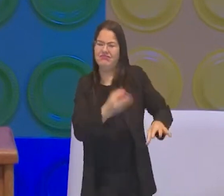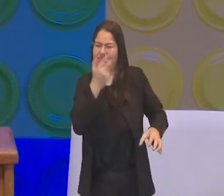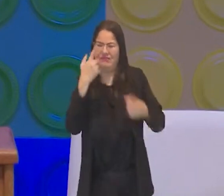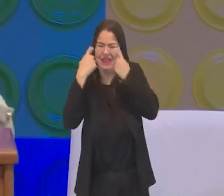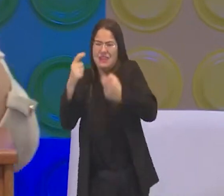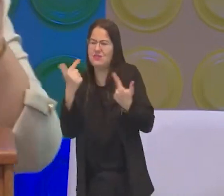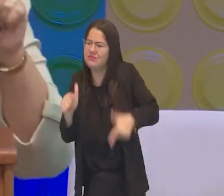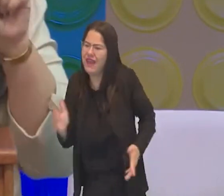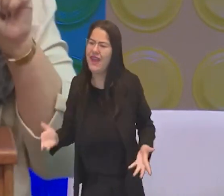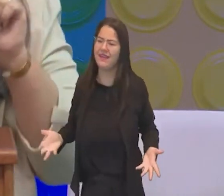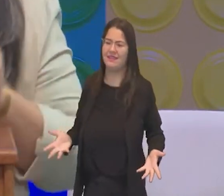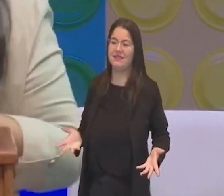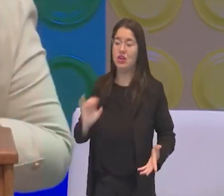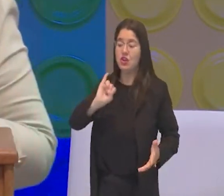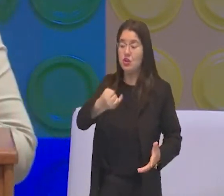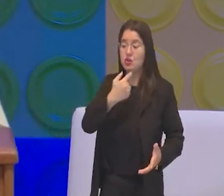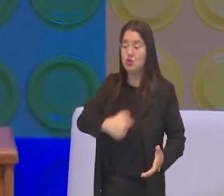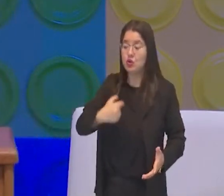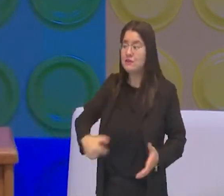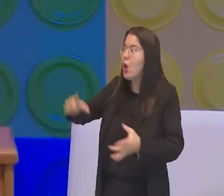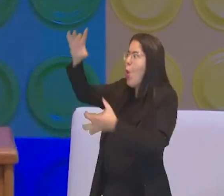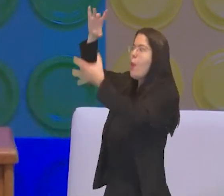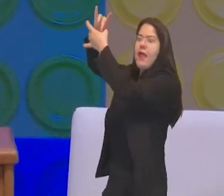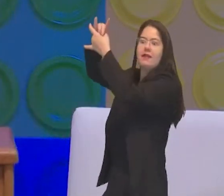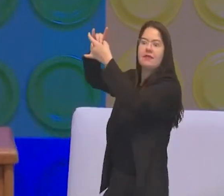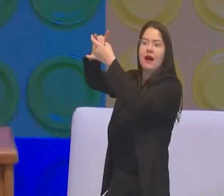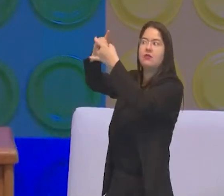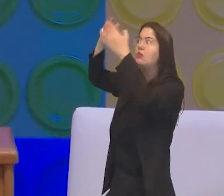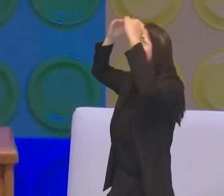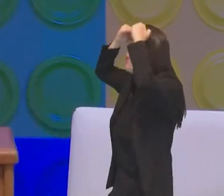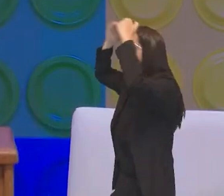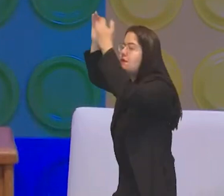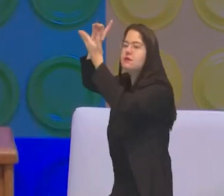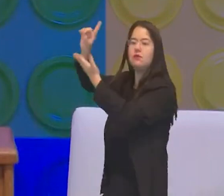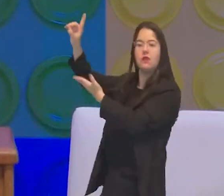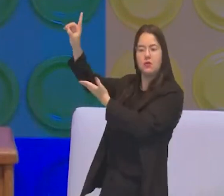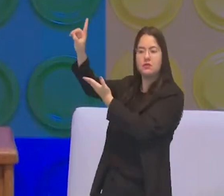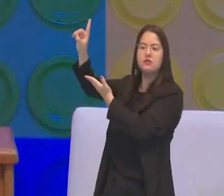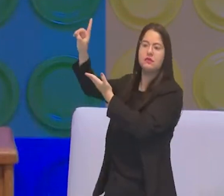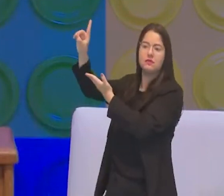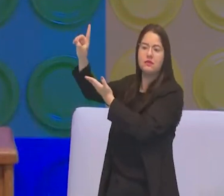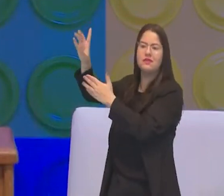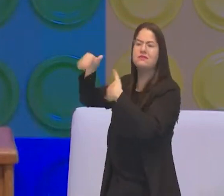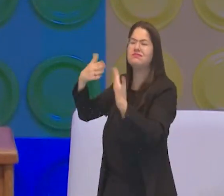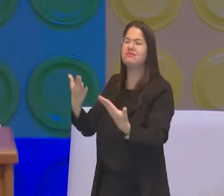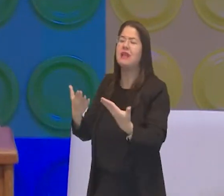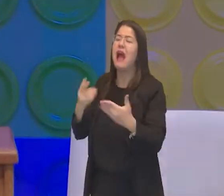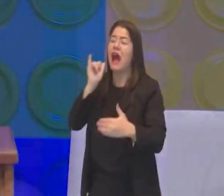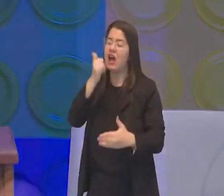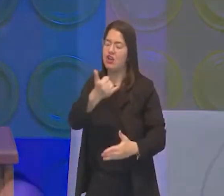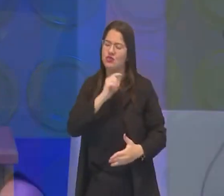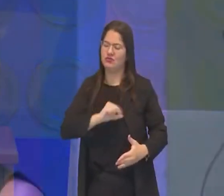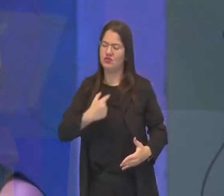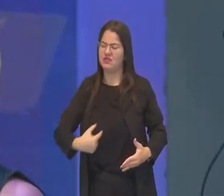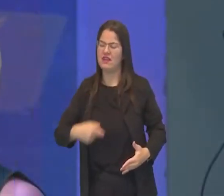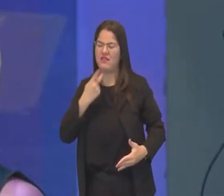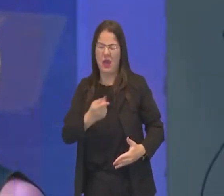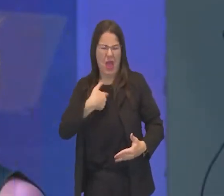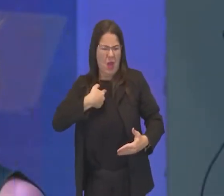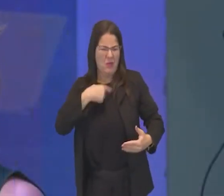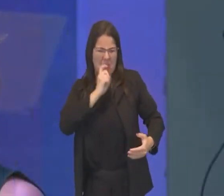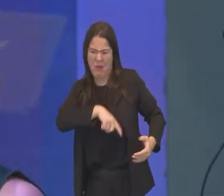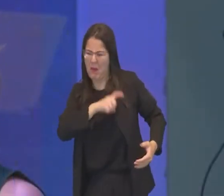como José também estava conectado com o Senhor. Como, pois, cometeria eu tamanha